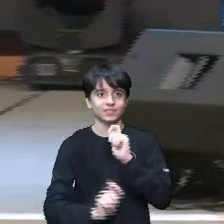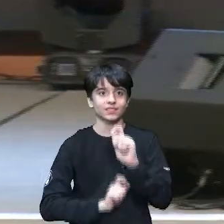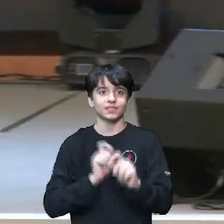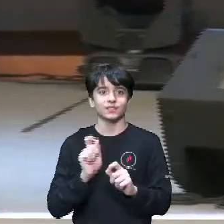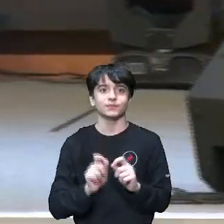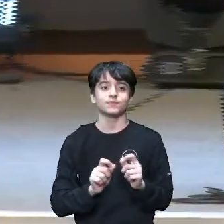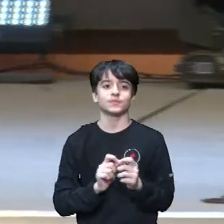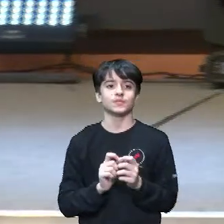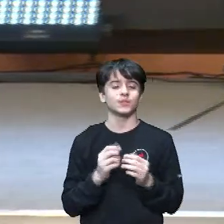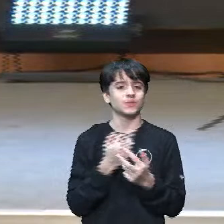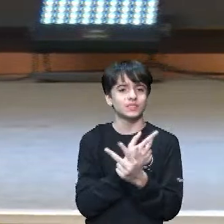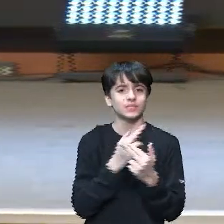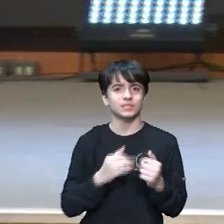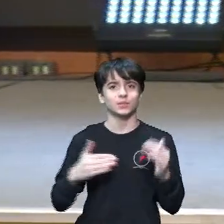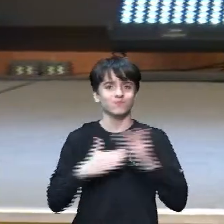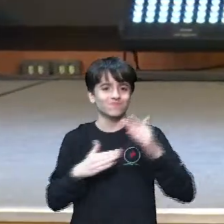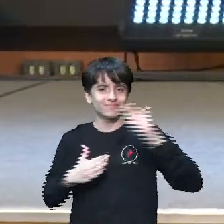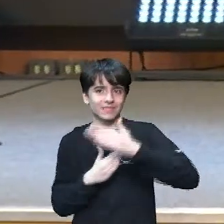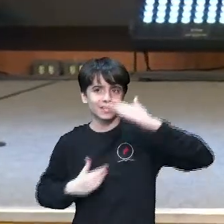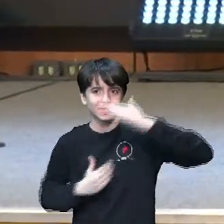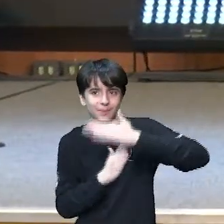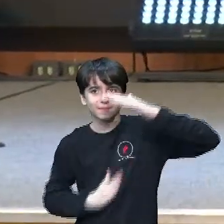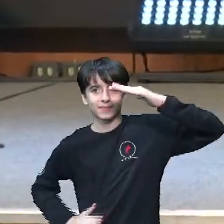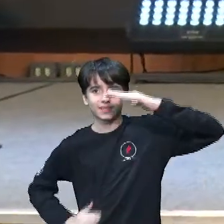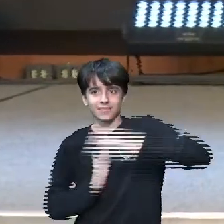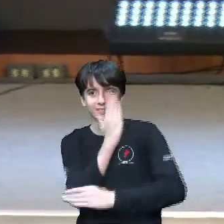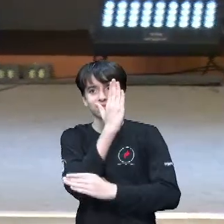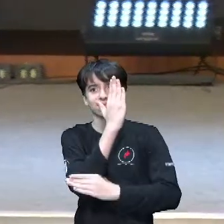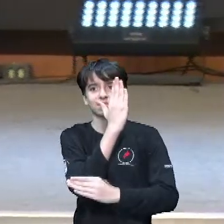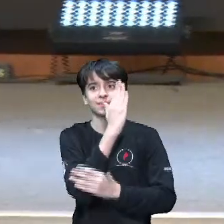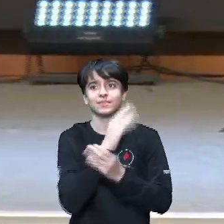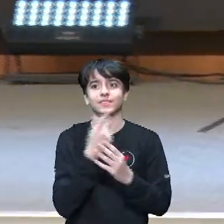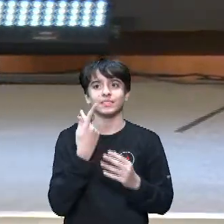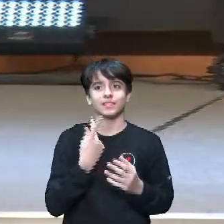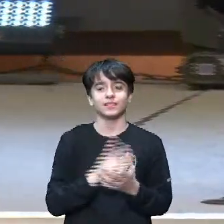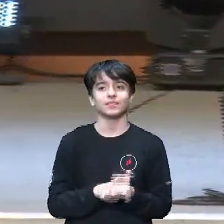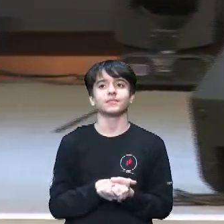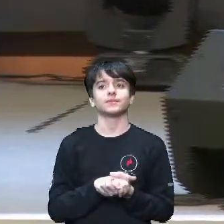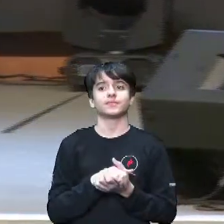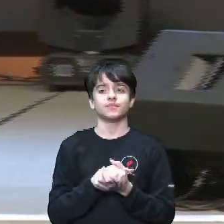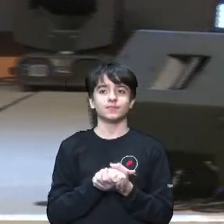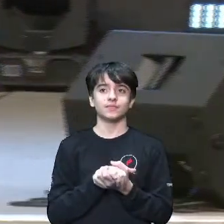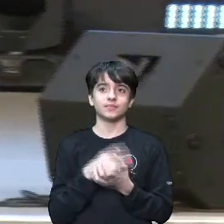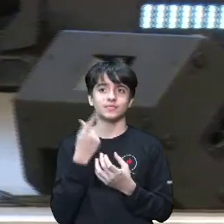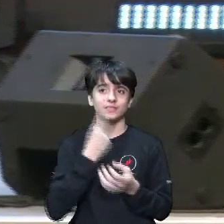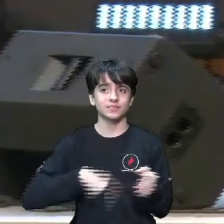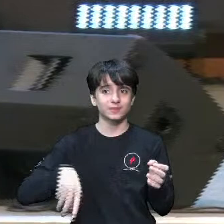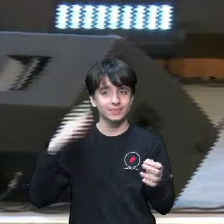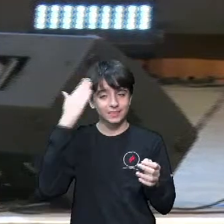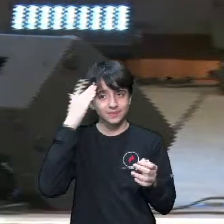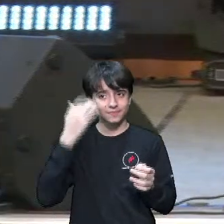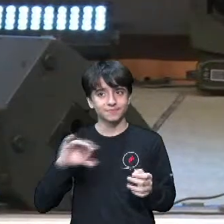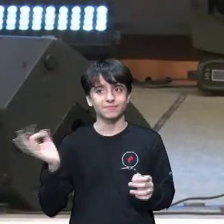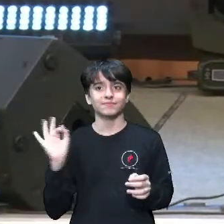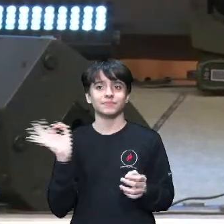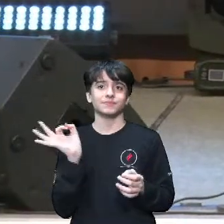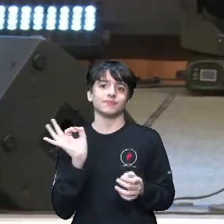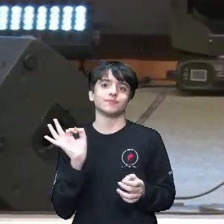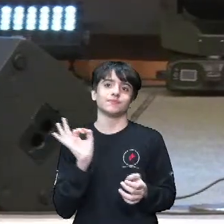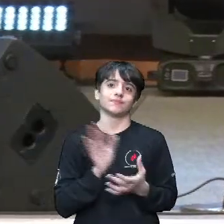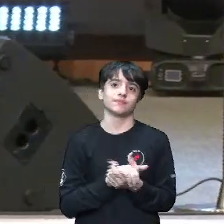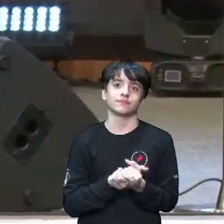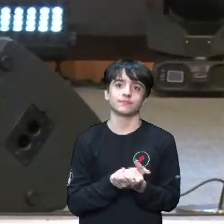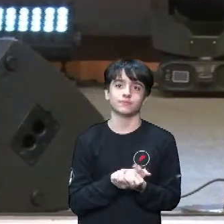que ultrapassa os limites da sua compreensão do que aquele dinheiro pode fazer,